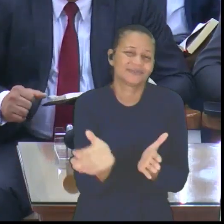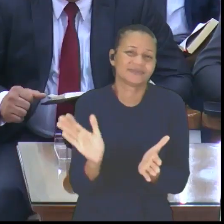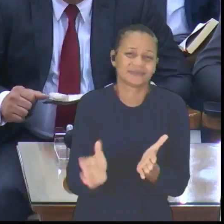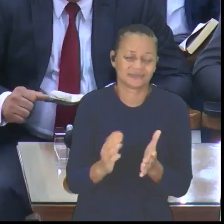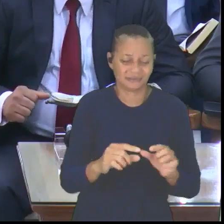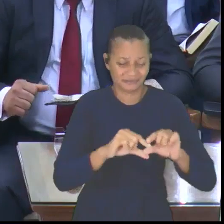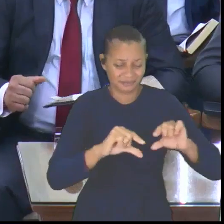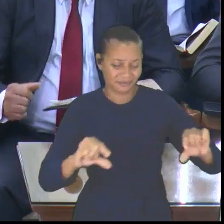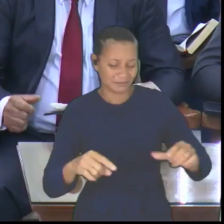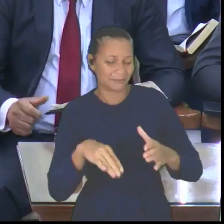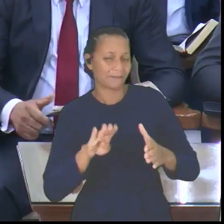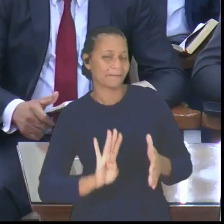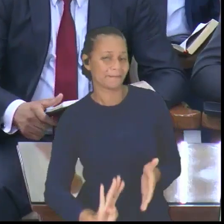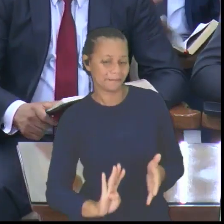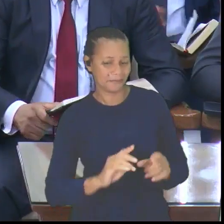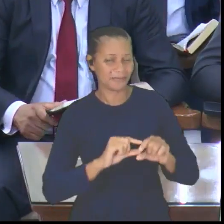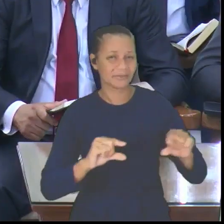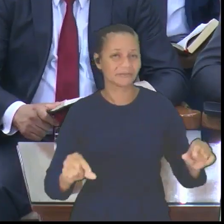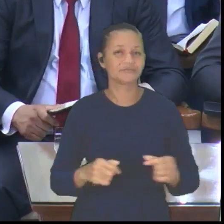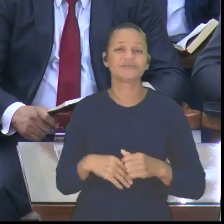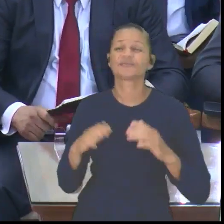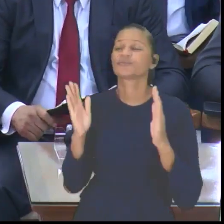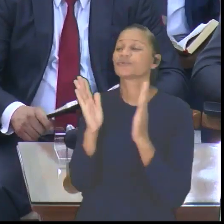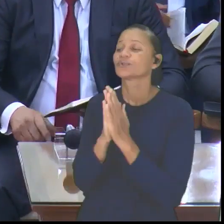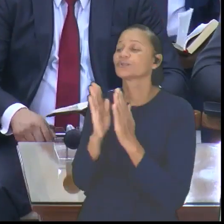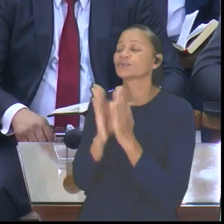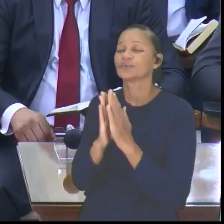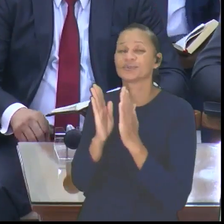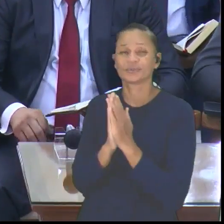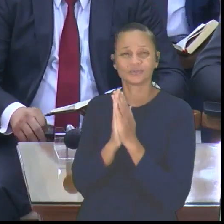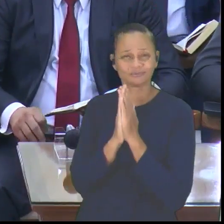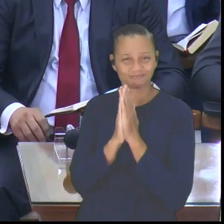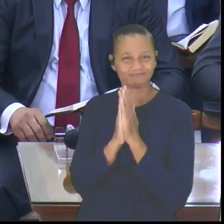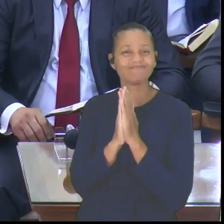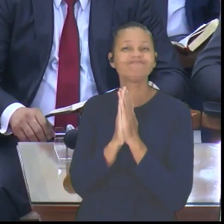somente a parte B do versículo. Ele diz, a oração